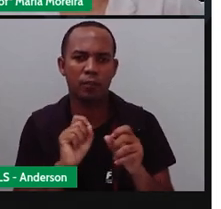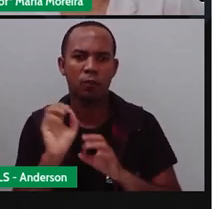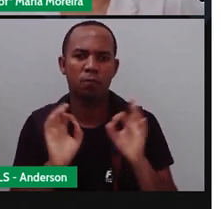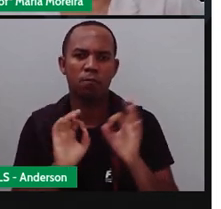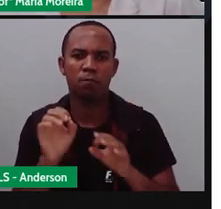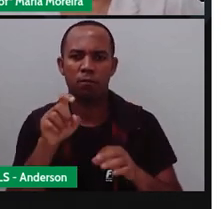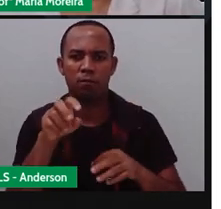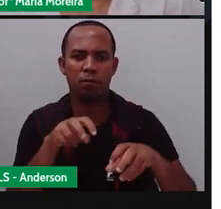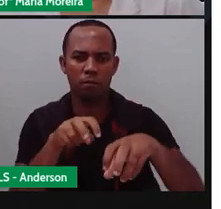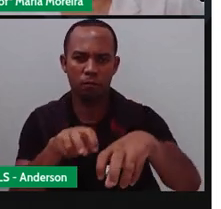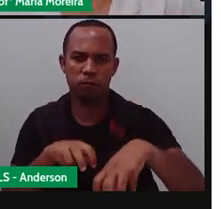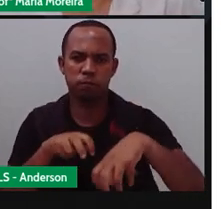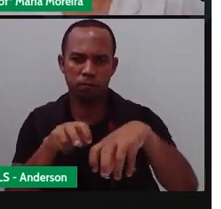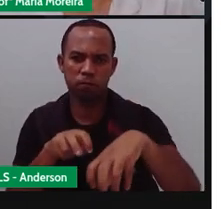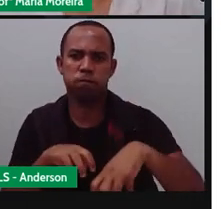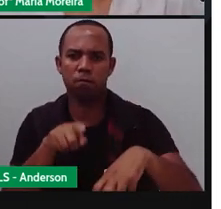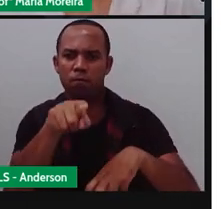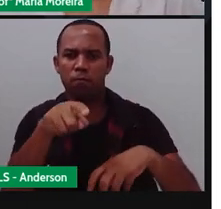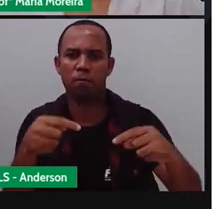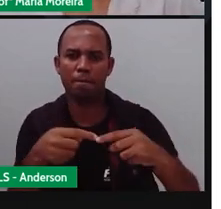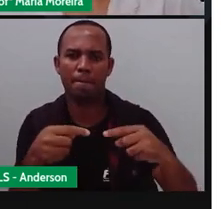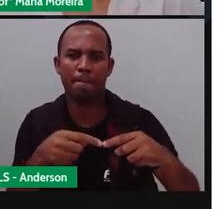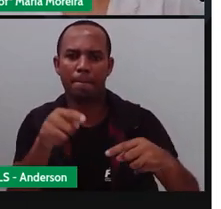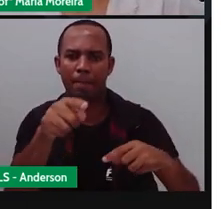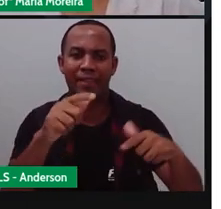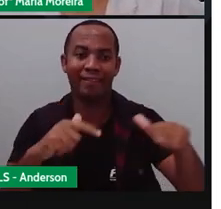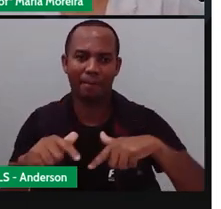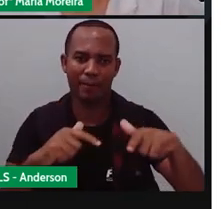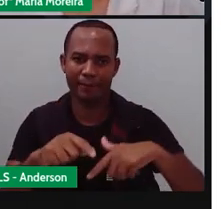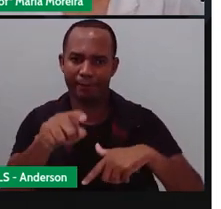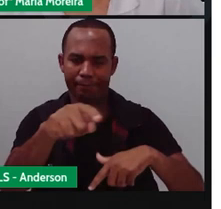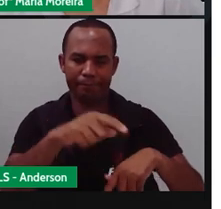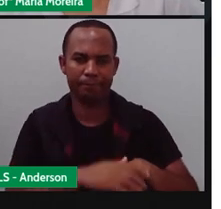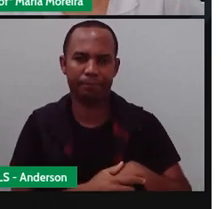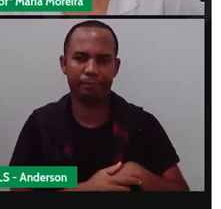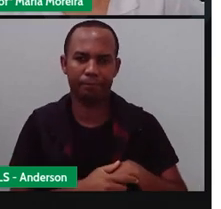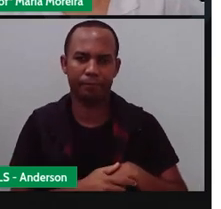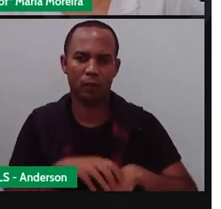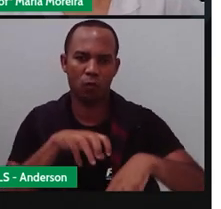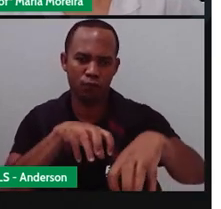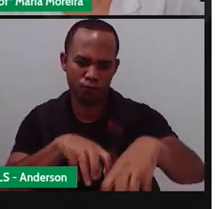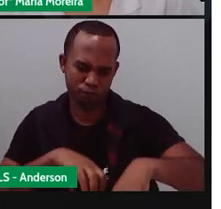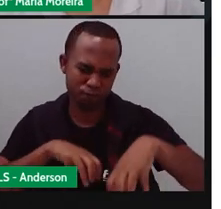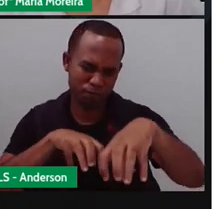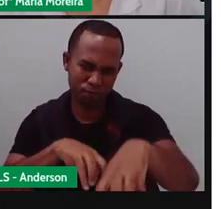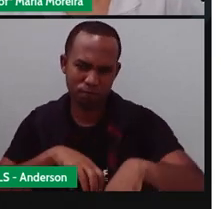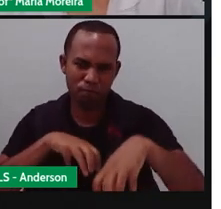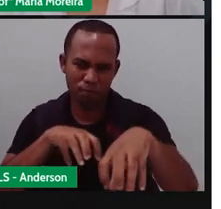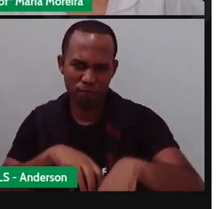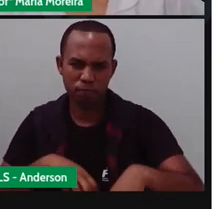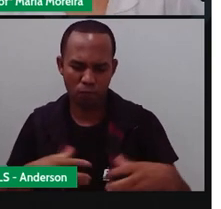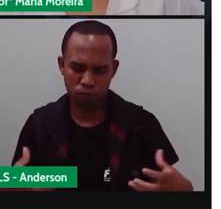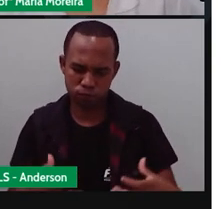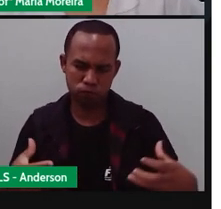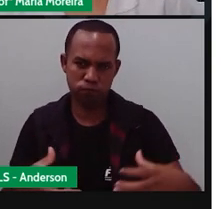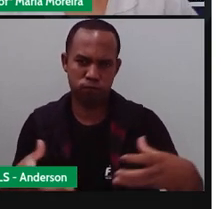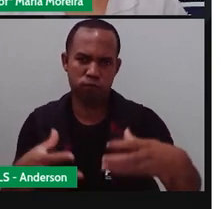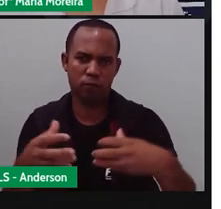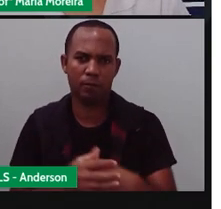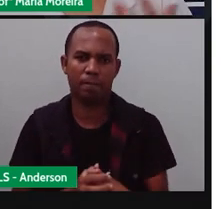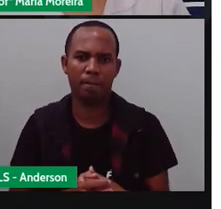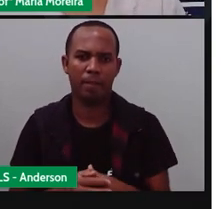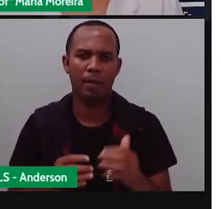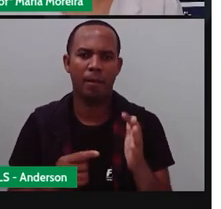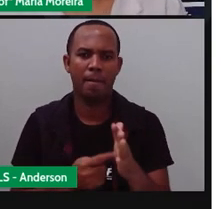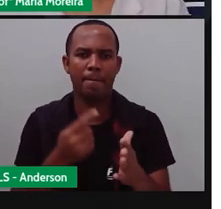e a gente tá vendo aqui a imagem de um trator né E aquele está puxando um arado e os primeiros